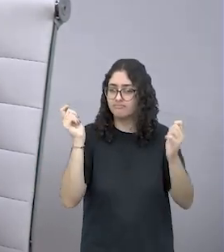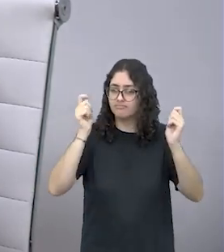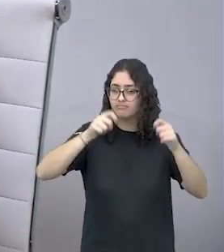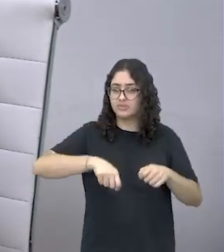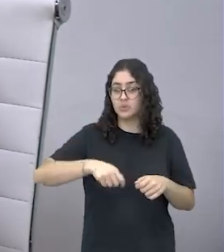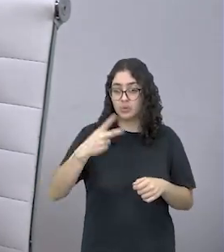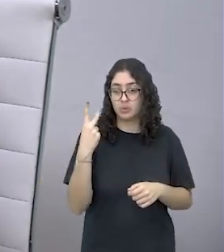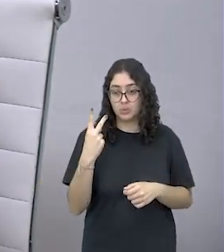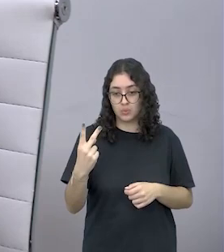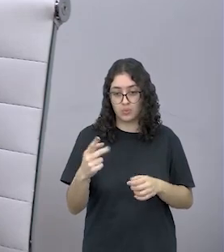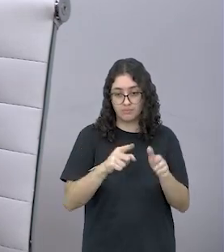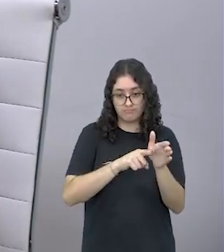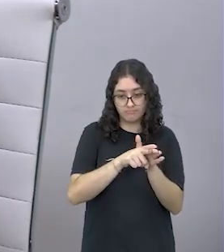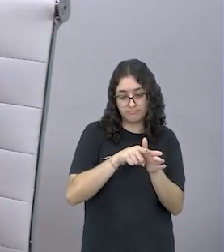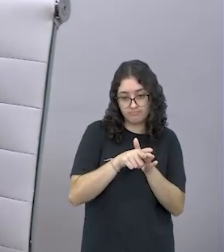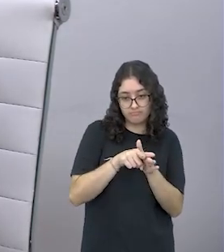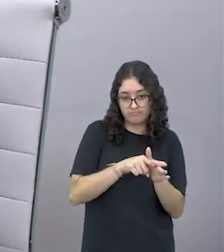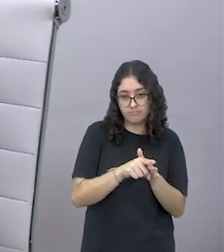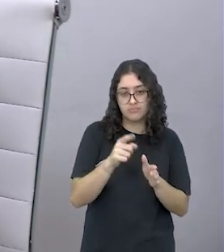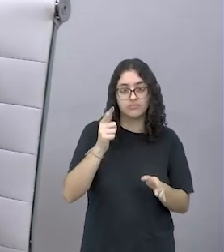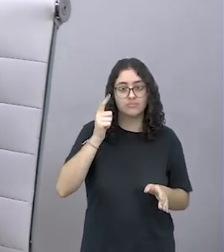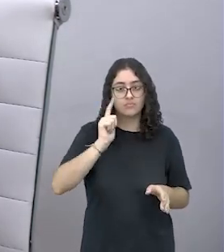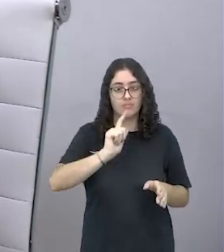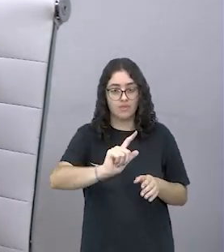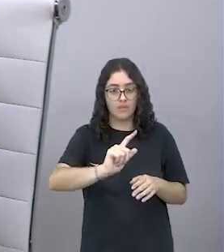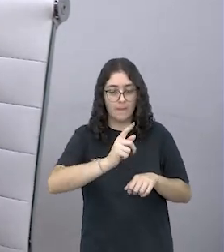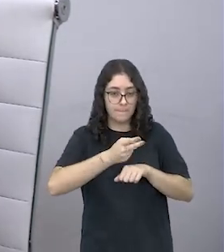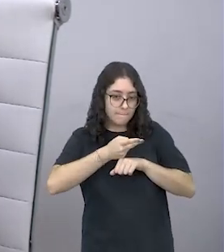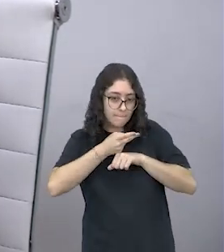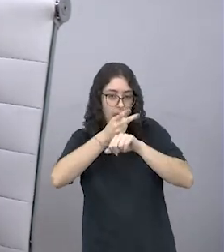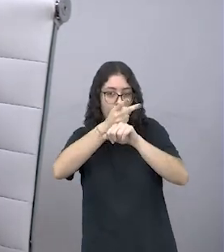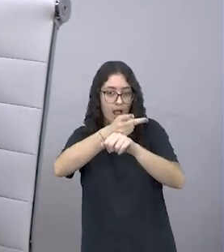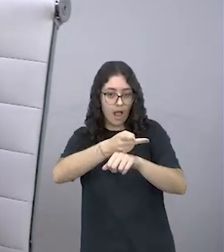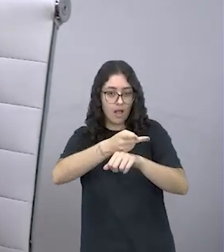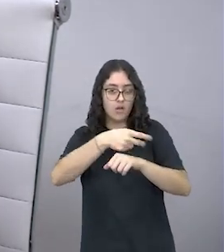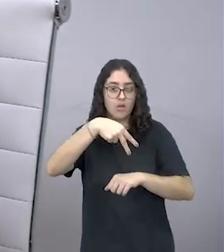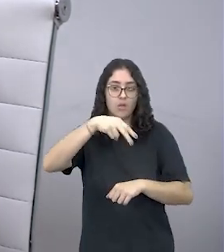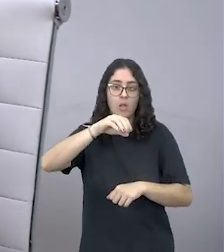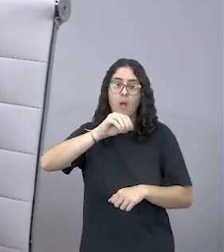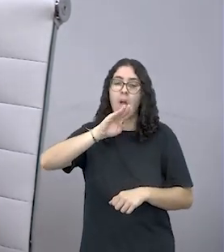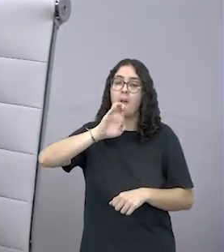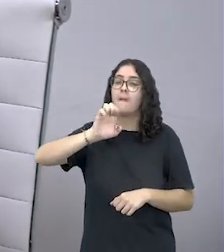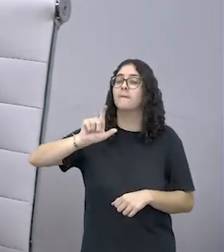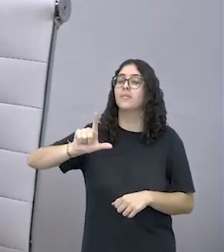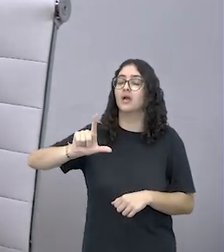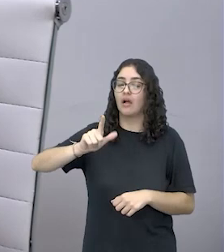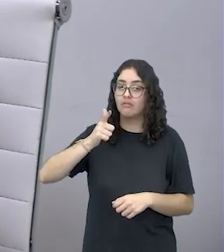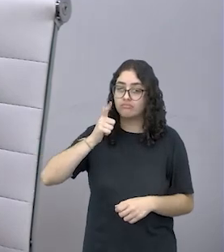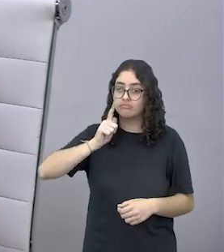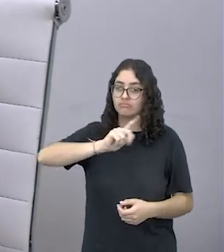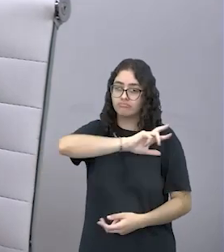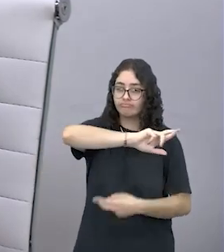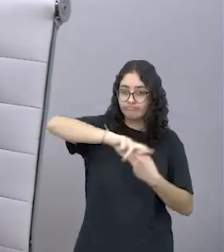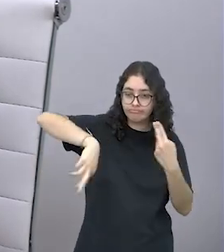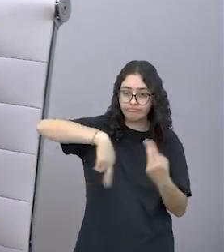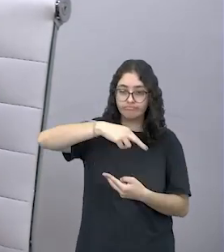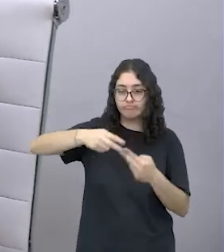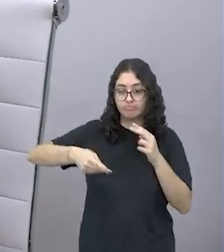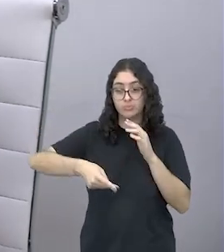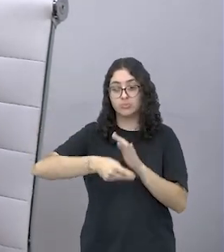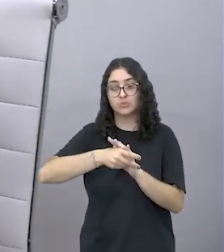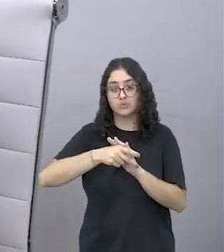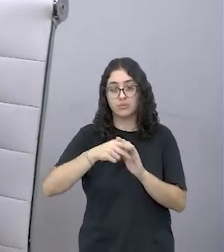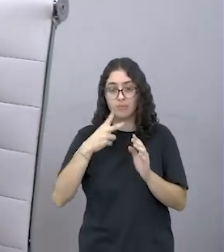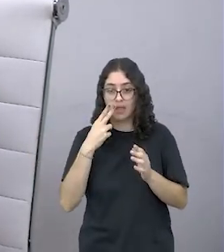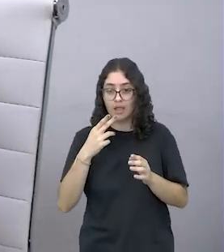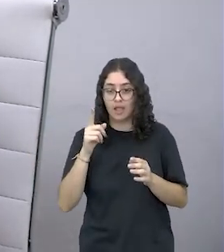duas pesquisadoras que ganharam o prêmio Nobel aí, elas conseguiram fazer uma revolução. A técnica ficou mais simples e